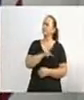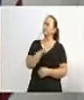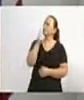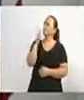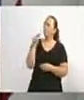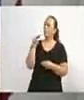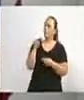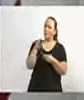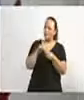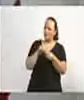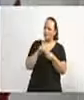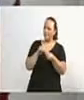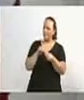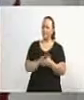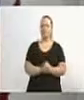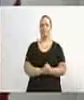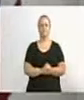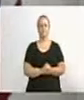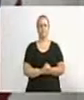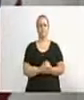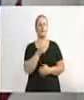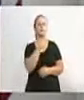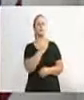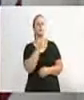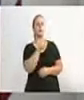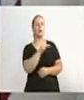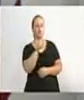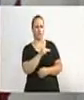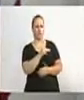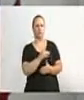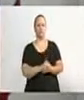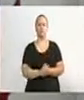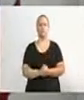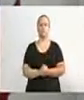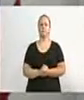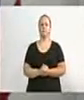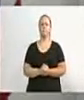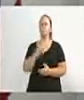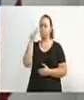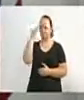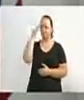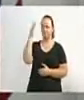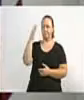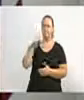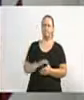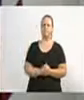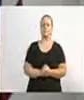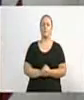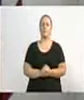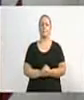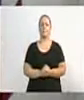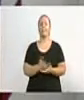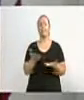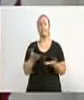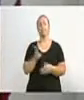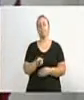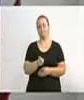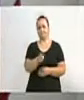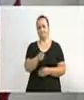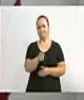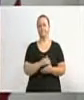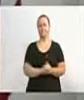para concluir. Eu concedo a Vossa Excelência mais 3 minutos. Obrigado, vereador. Obrigado, presidente. Mas dando continuidade,